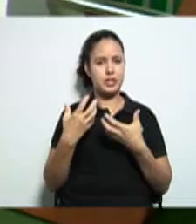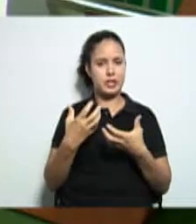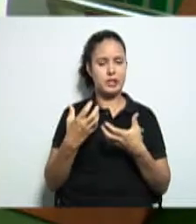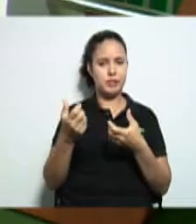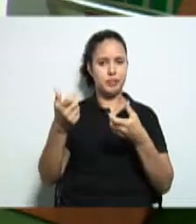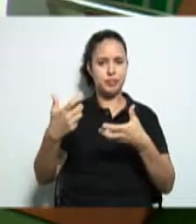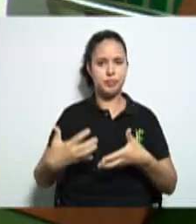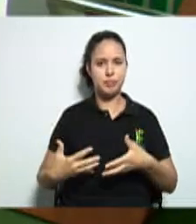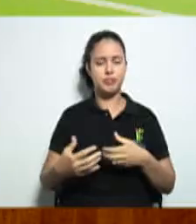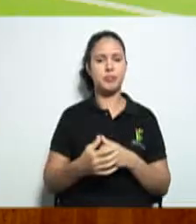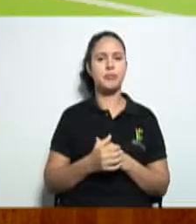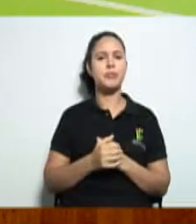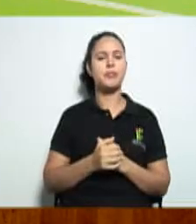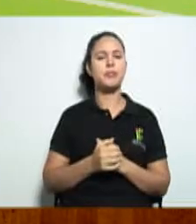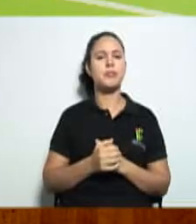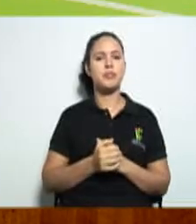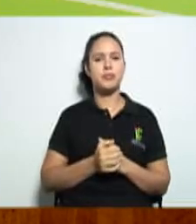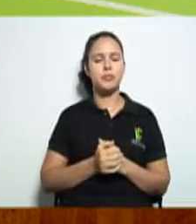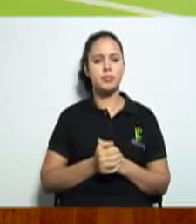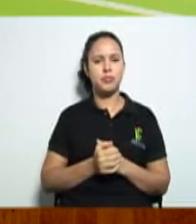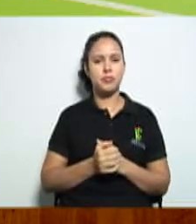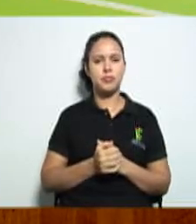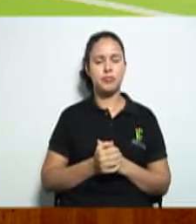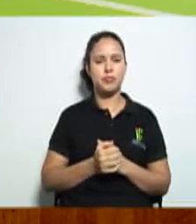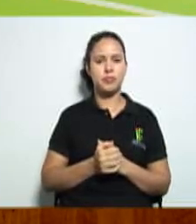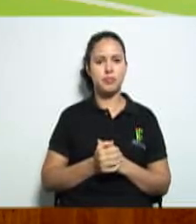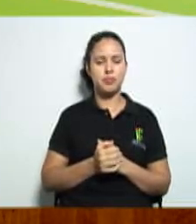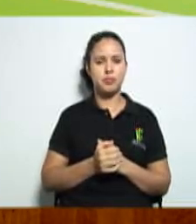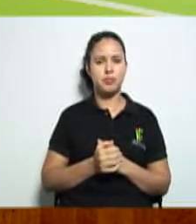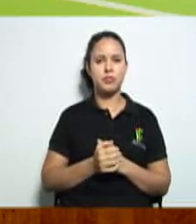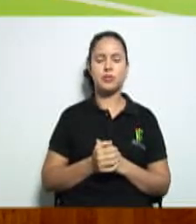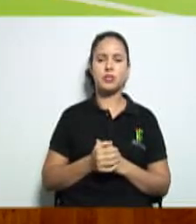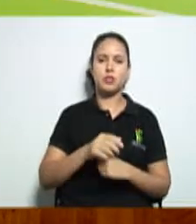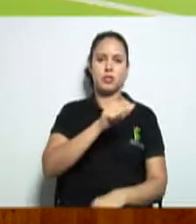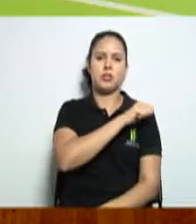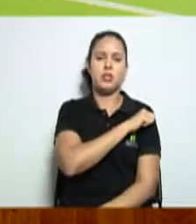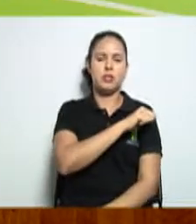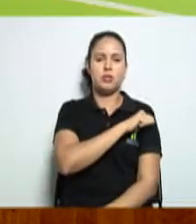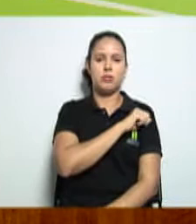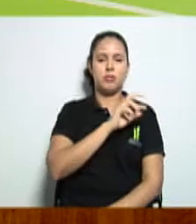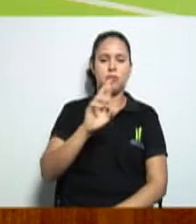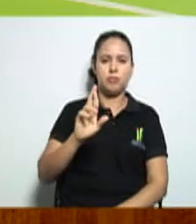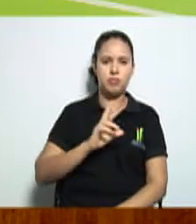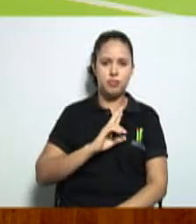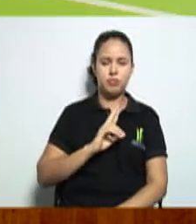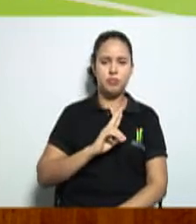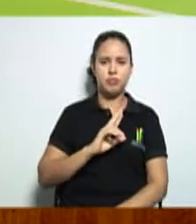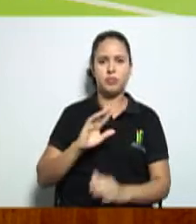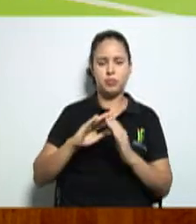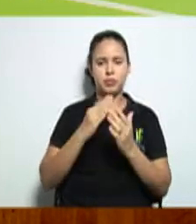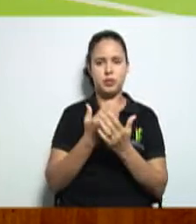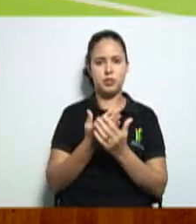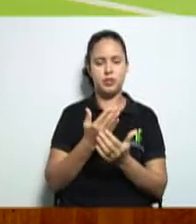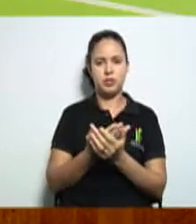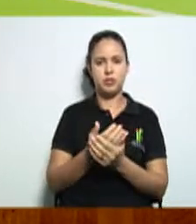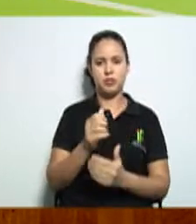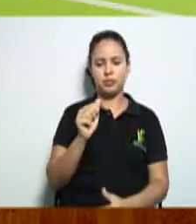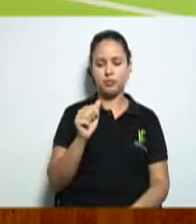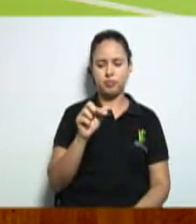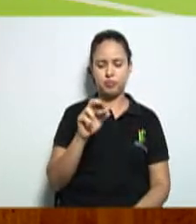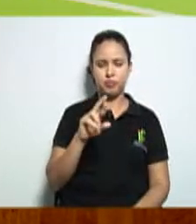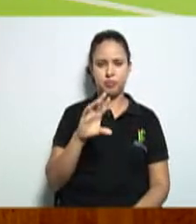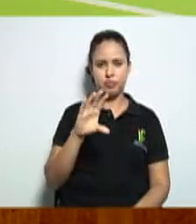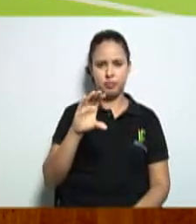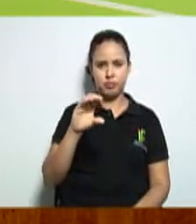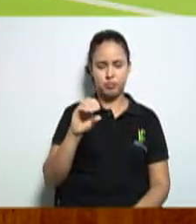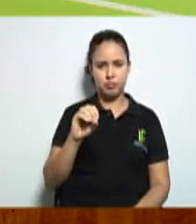professora, por favor. O pessoal está comentando aqui a participação. Um alô para a Escola Arco-Íris de Ariquemes,